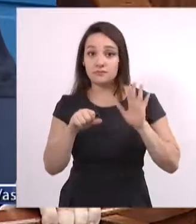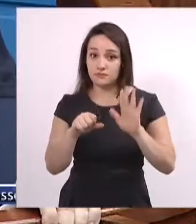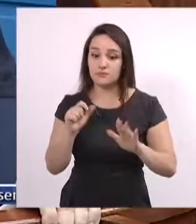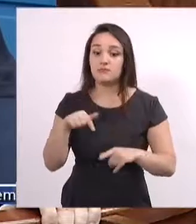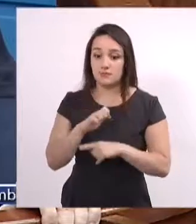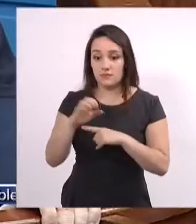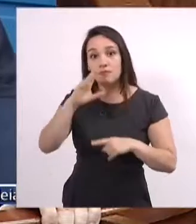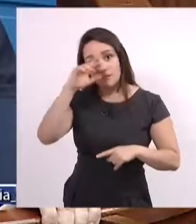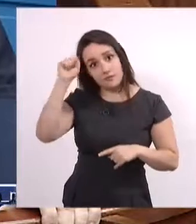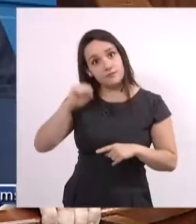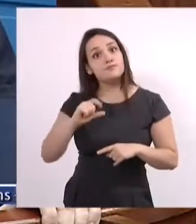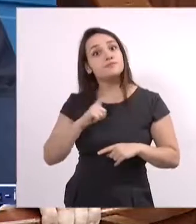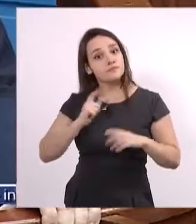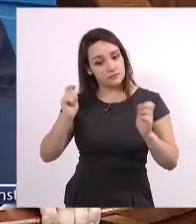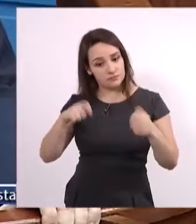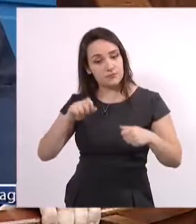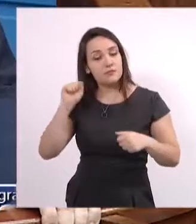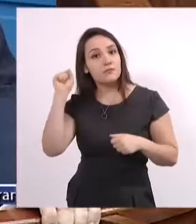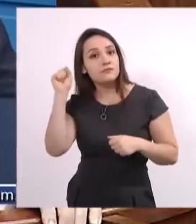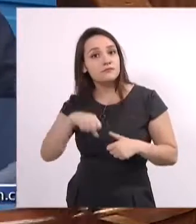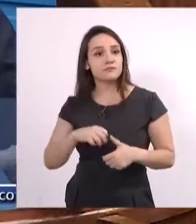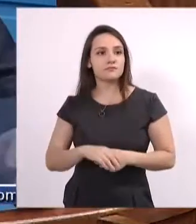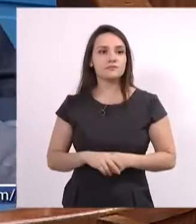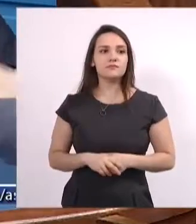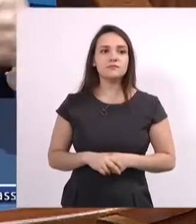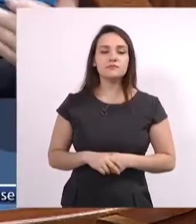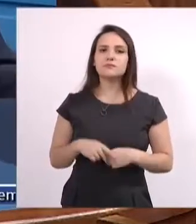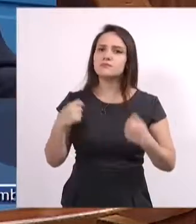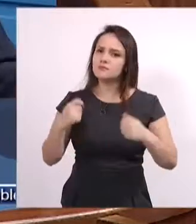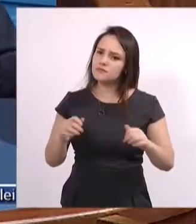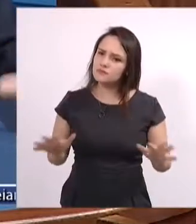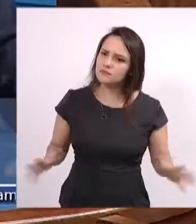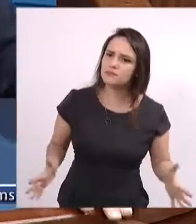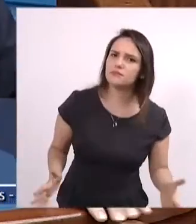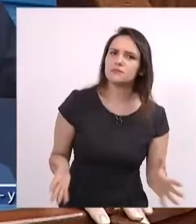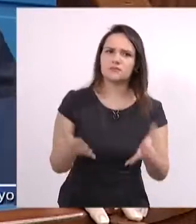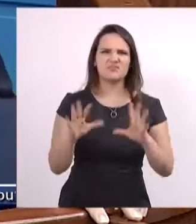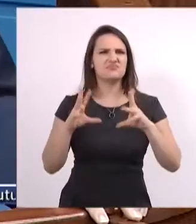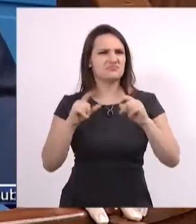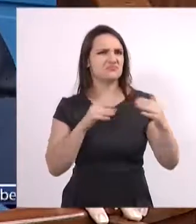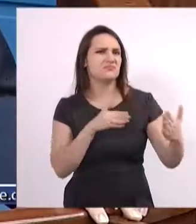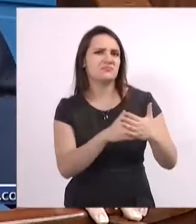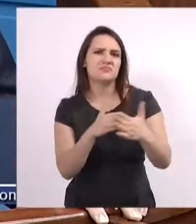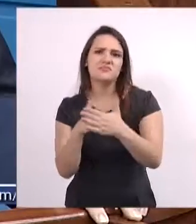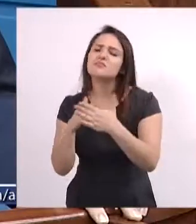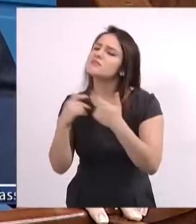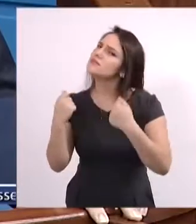esse potencial que precisa ser derrubadas barreiras.